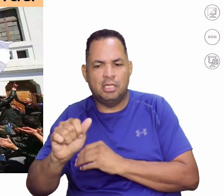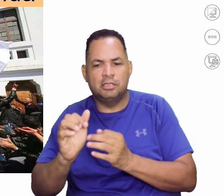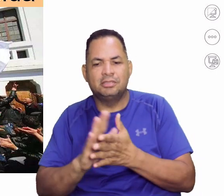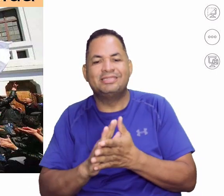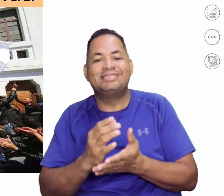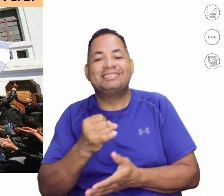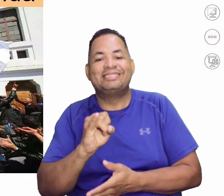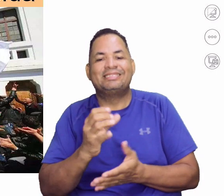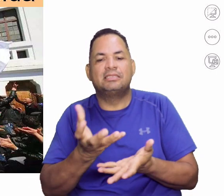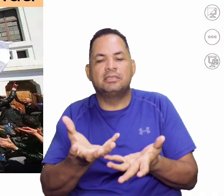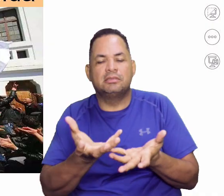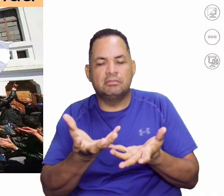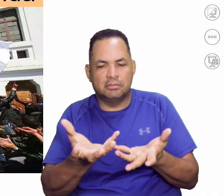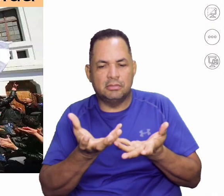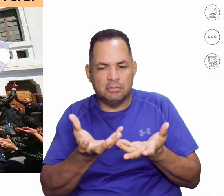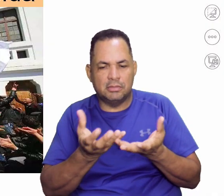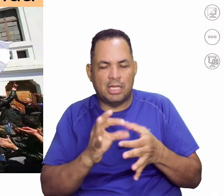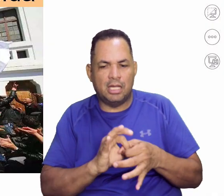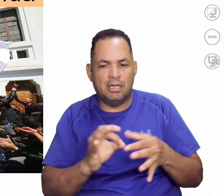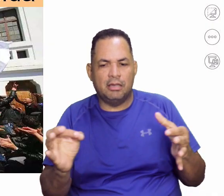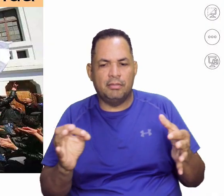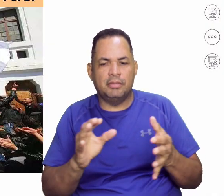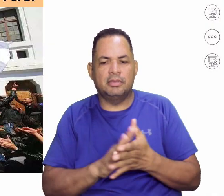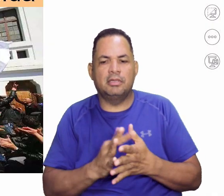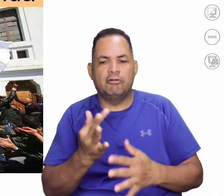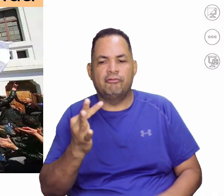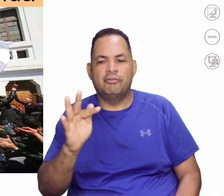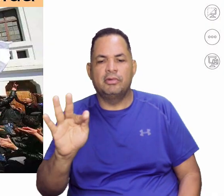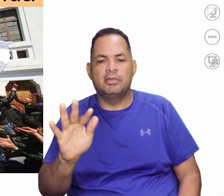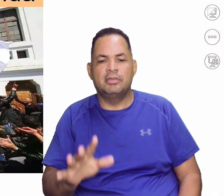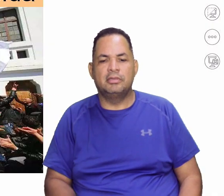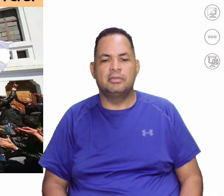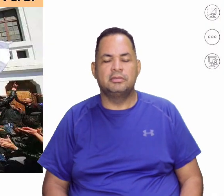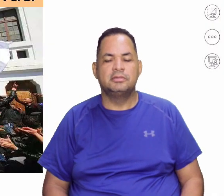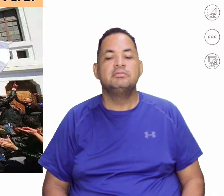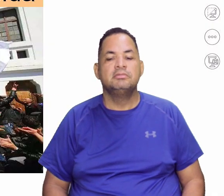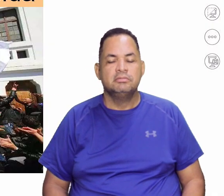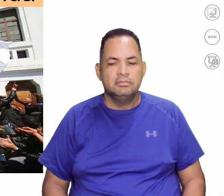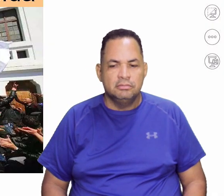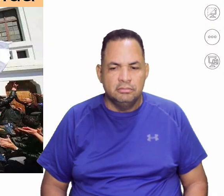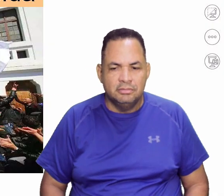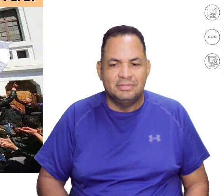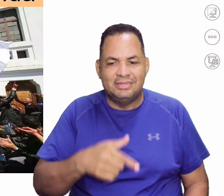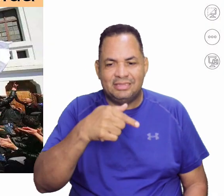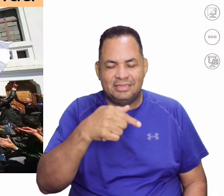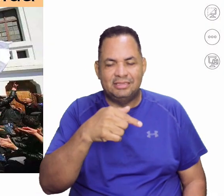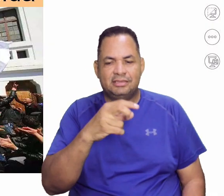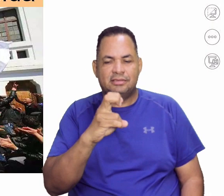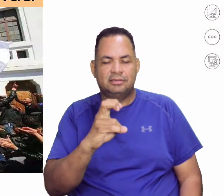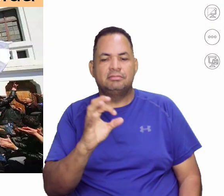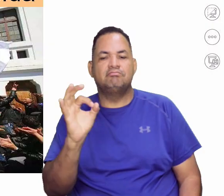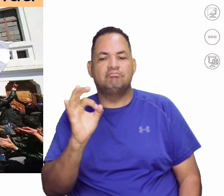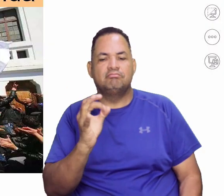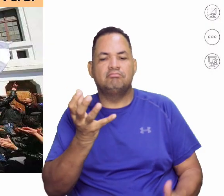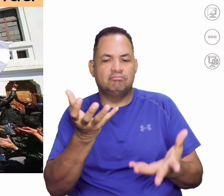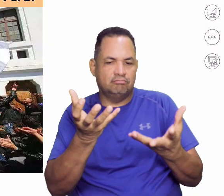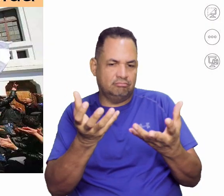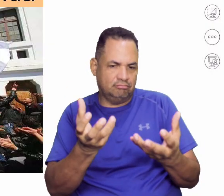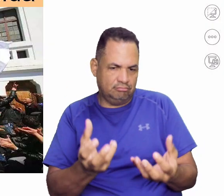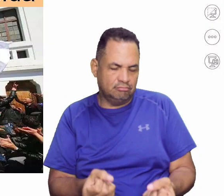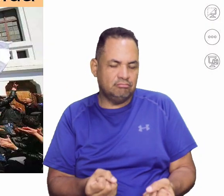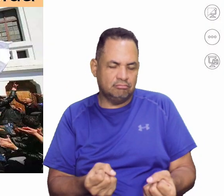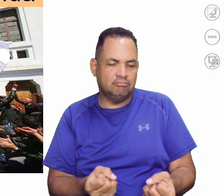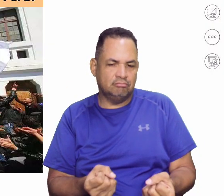da França. E aí 75% vão ser a favor dessa independência. E aí, o que